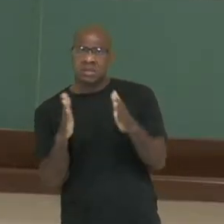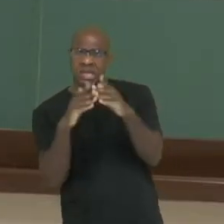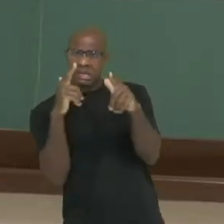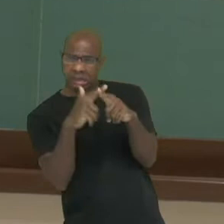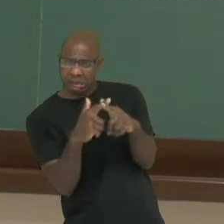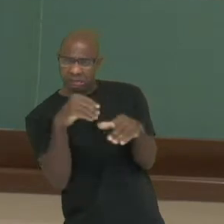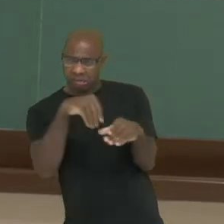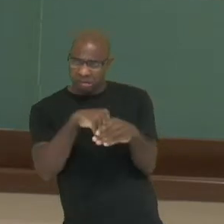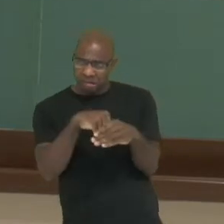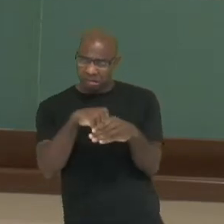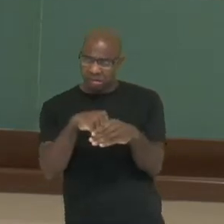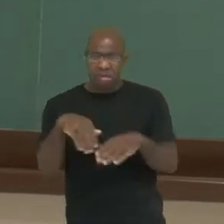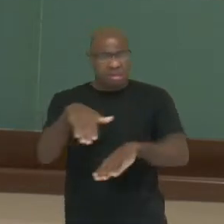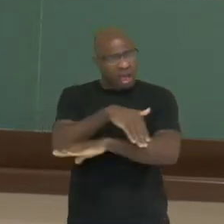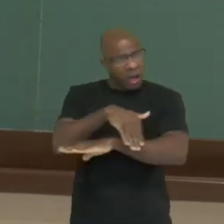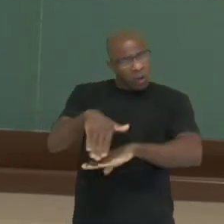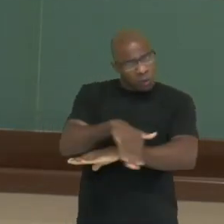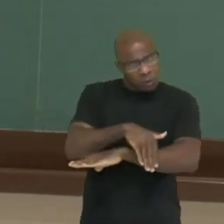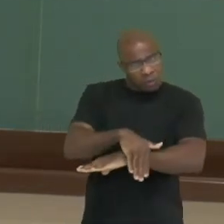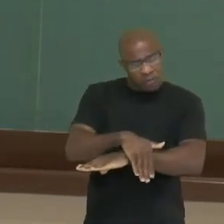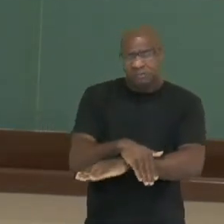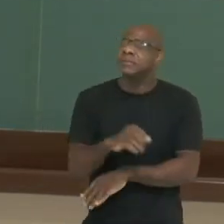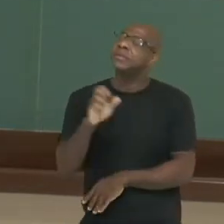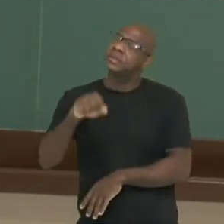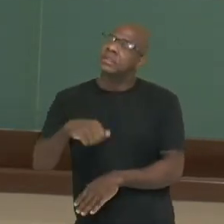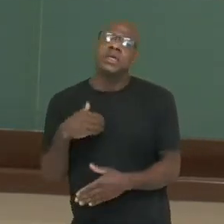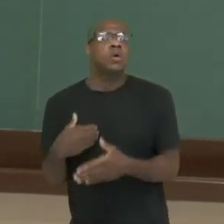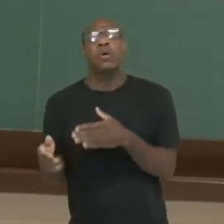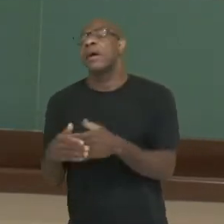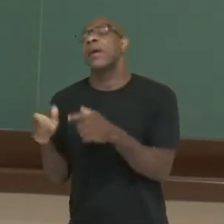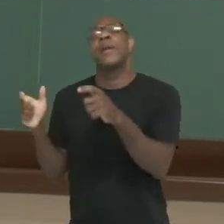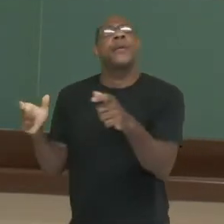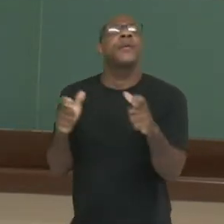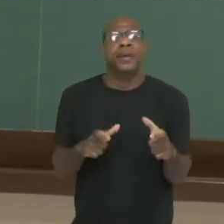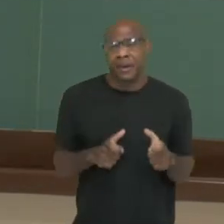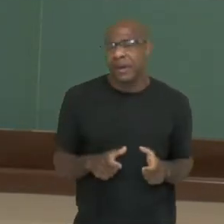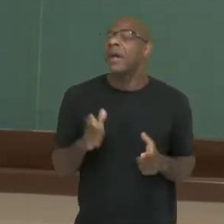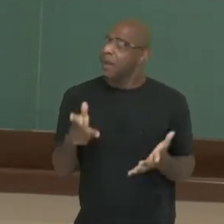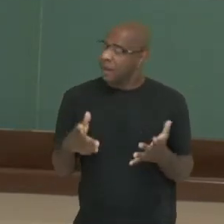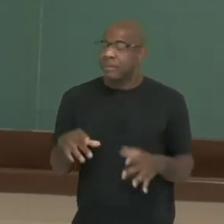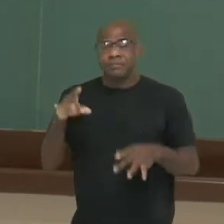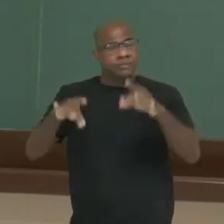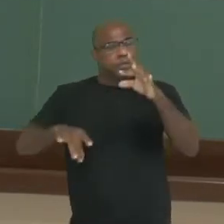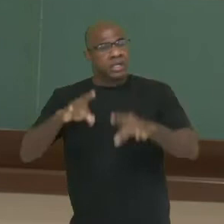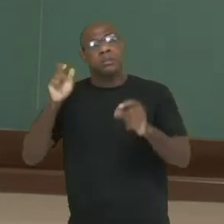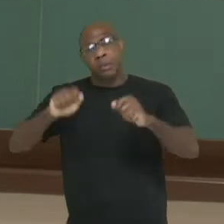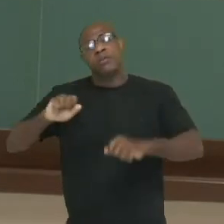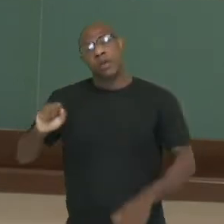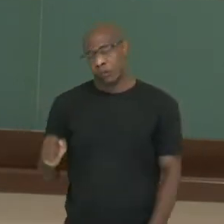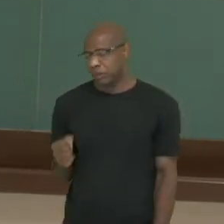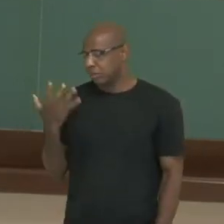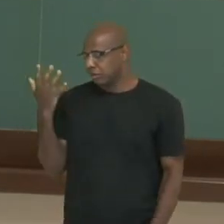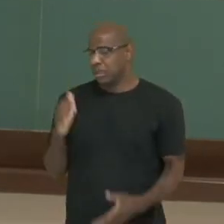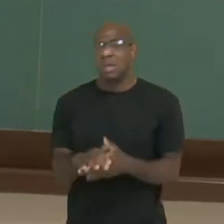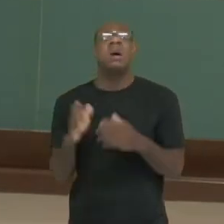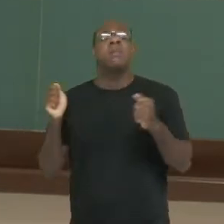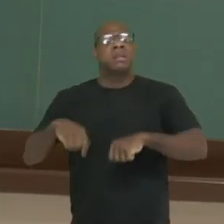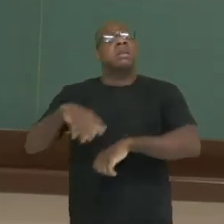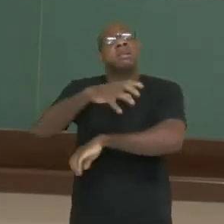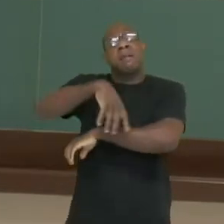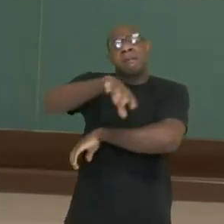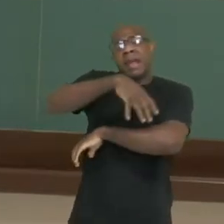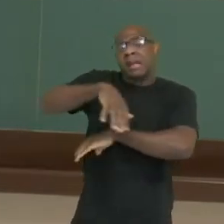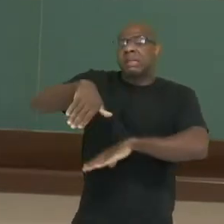igreja? Na rua? Sim, né? Todos os lugares são lugares para o teatro acontecer. A gente pode fazer o teatro na praça, na